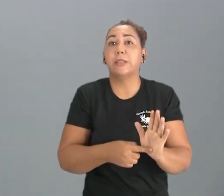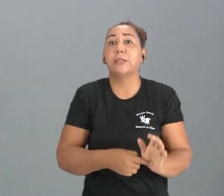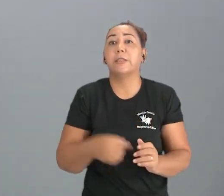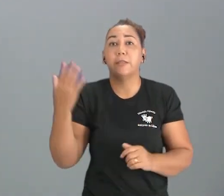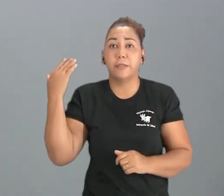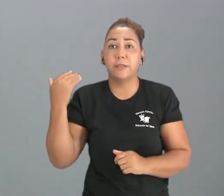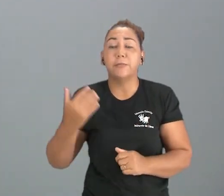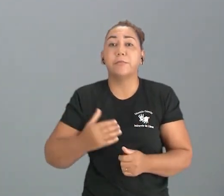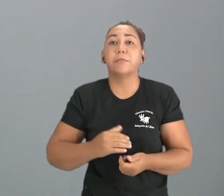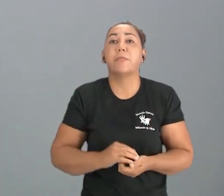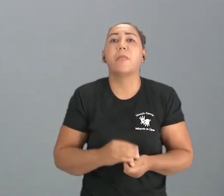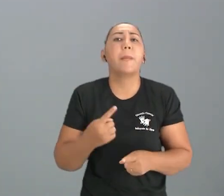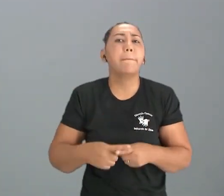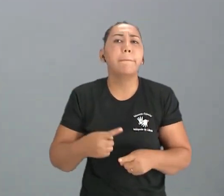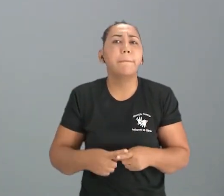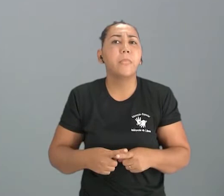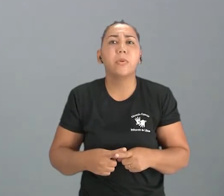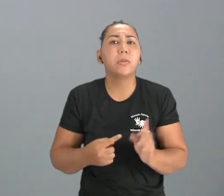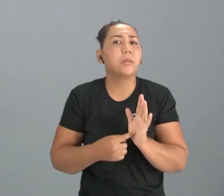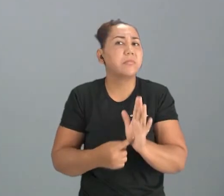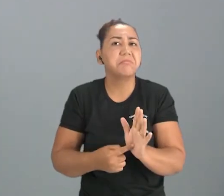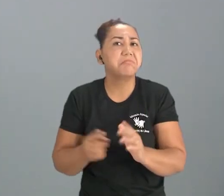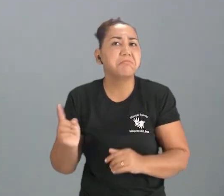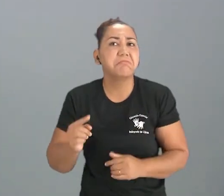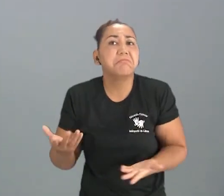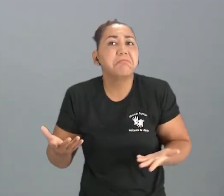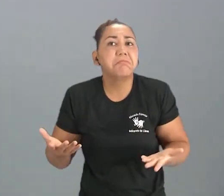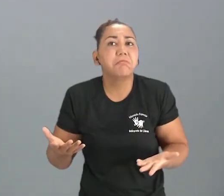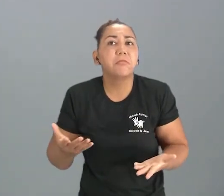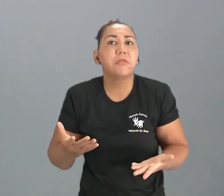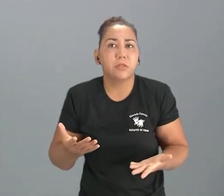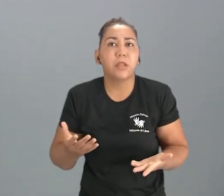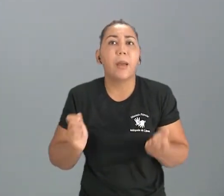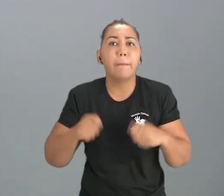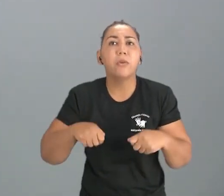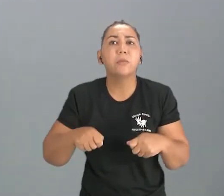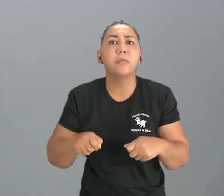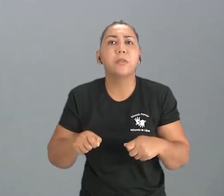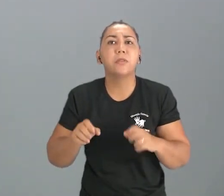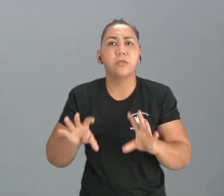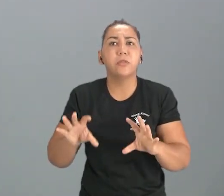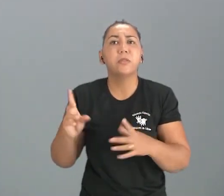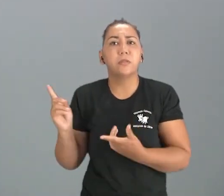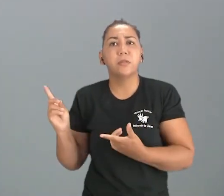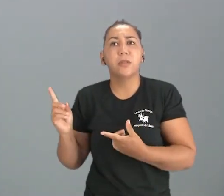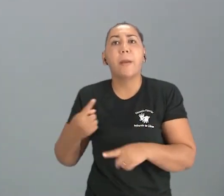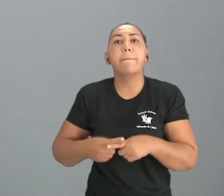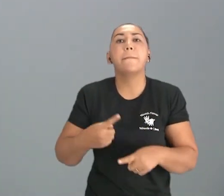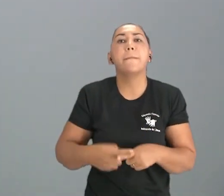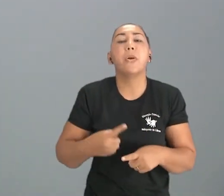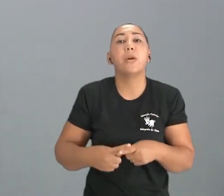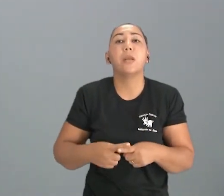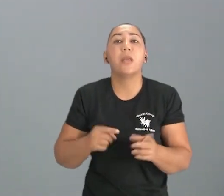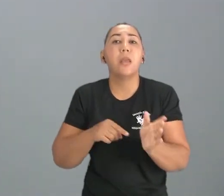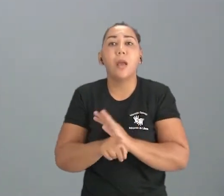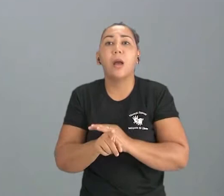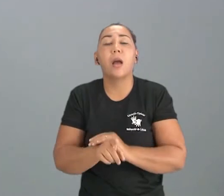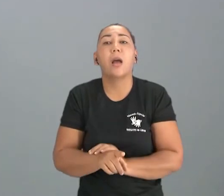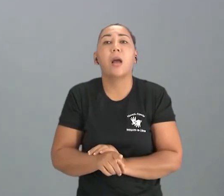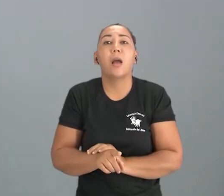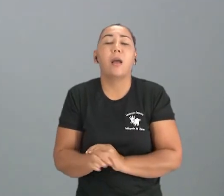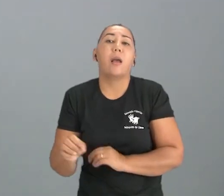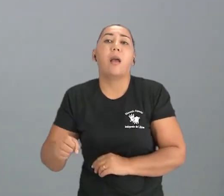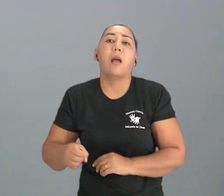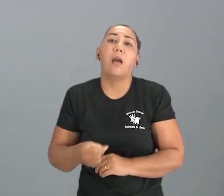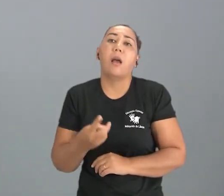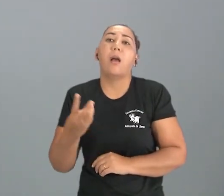anterior. Por que que nós não apresentamos nessa possibilidade aqui? Porque aqui ele pergunta apenas quantas são,